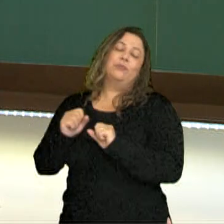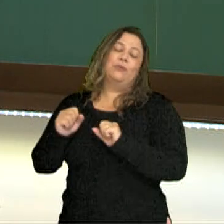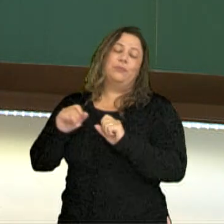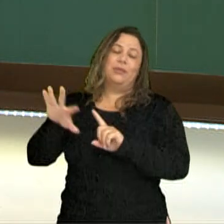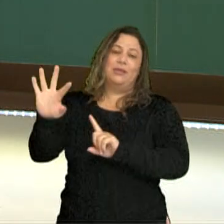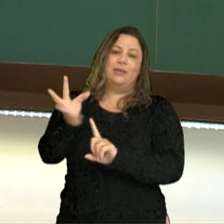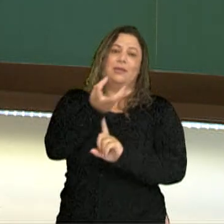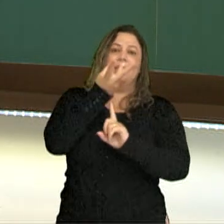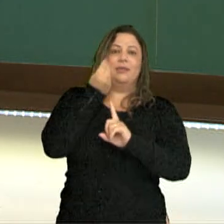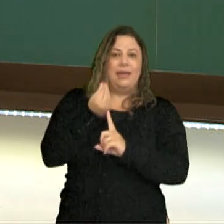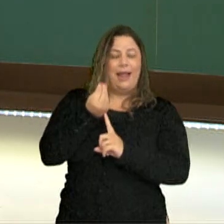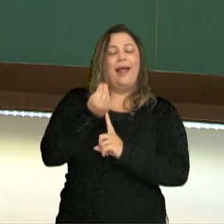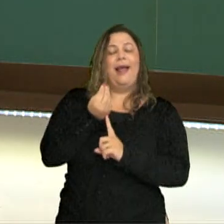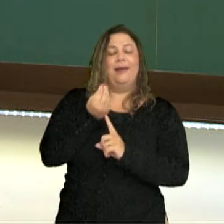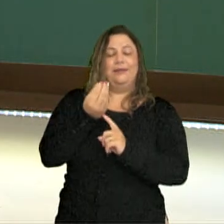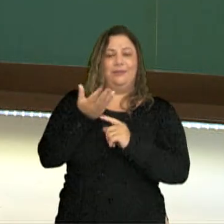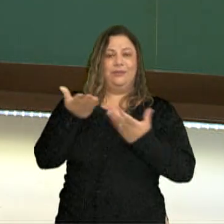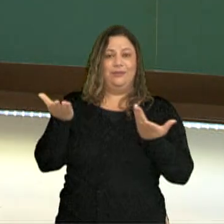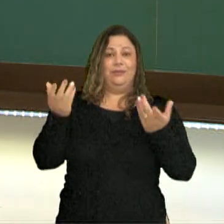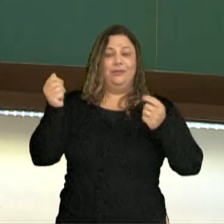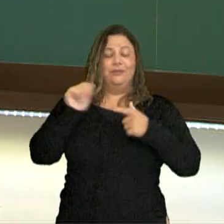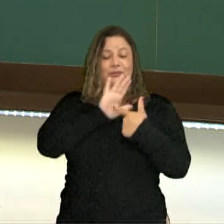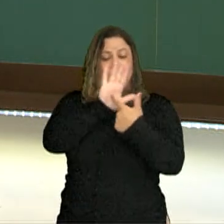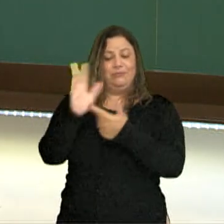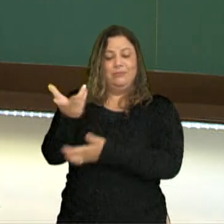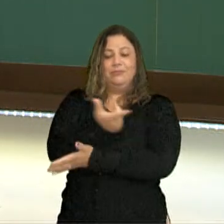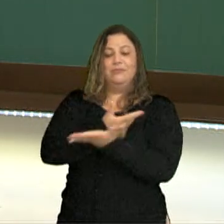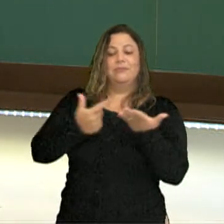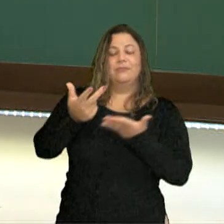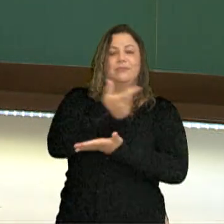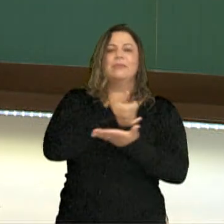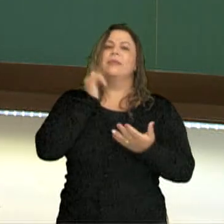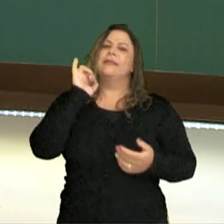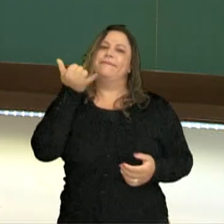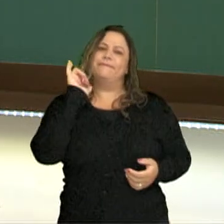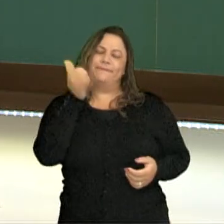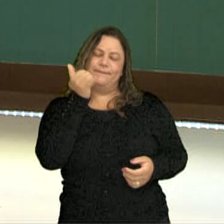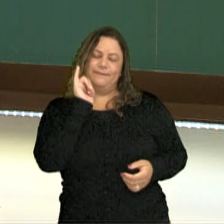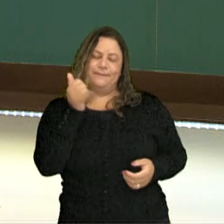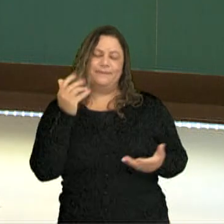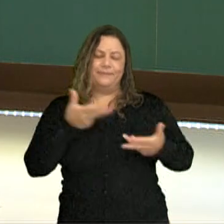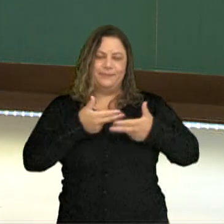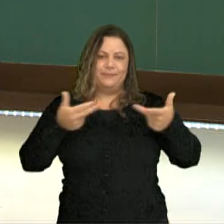para poder, através dos desenhos, contar a história que está na Bíblia.